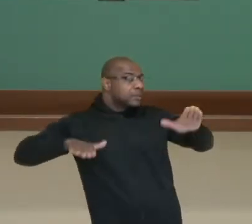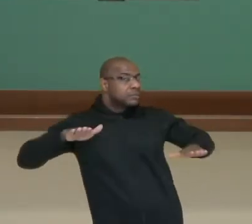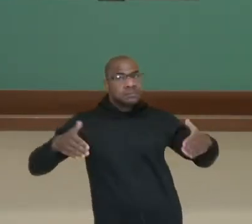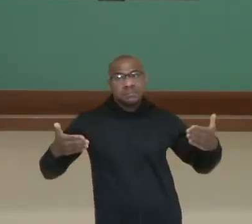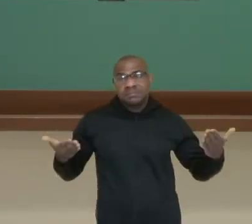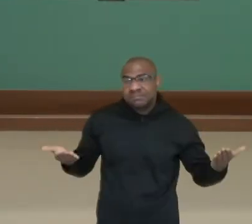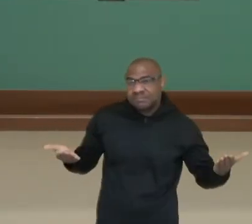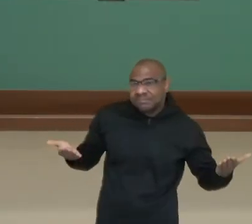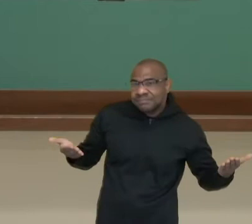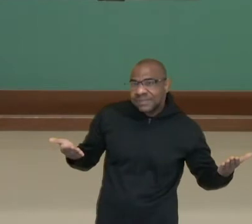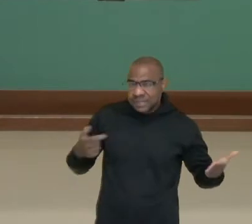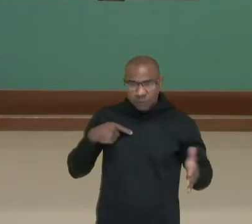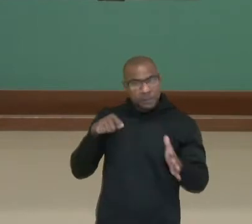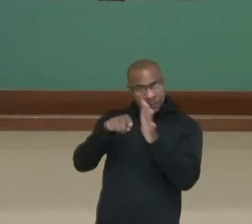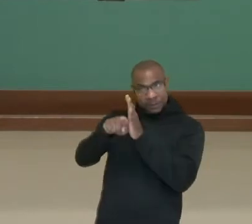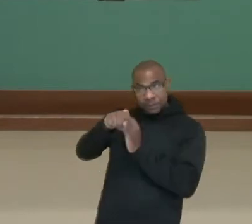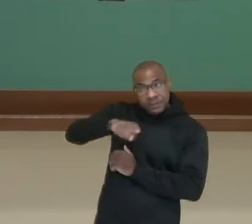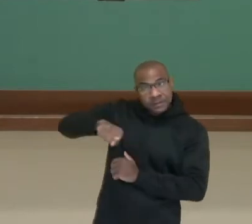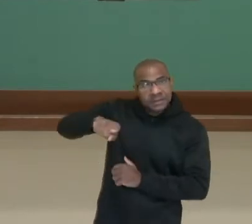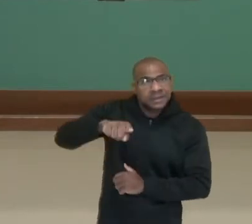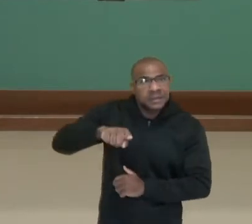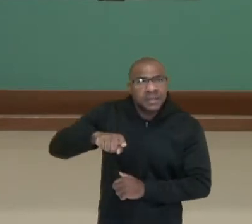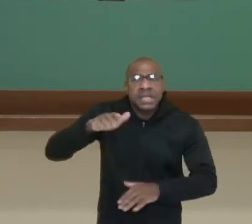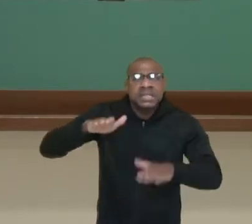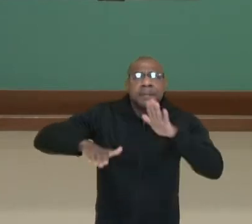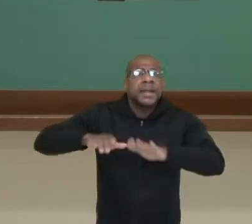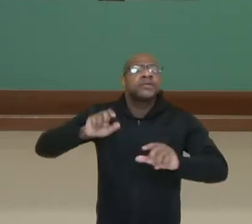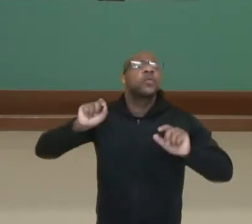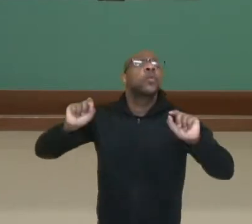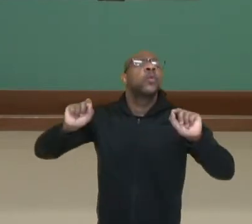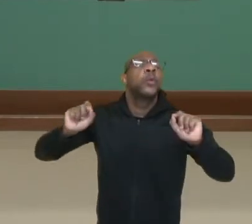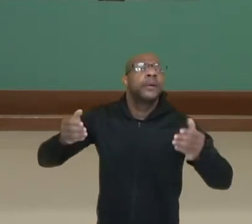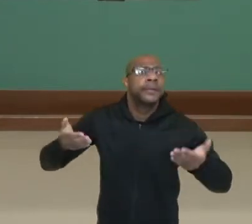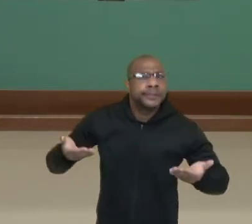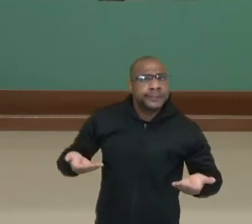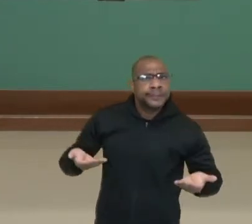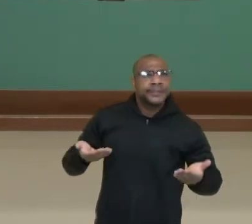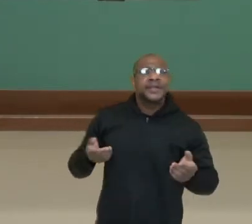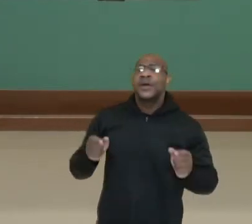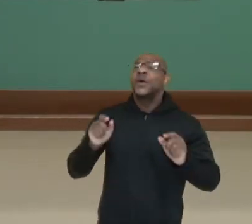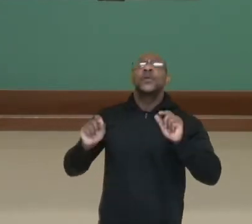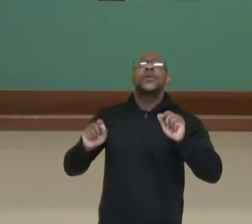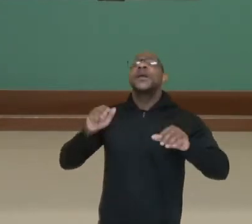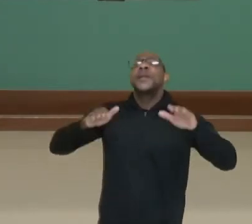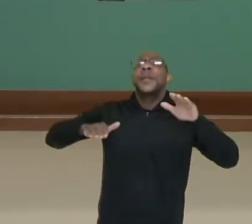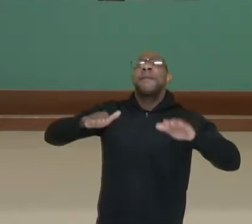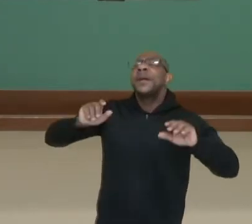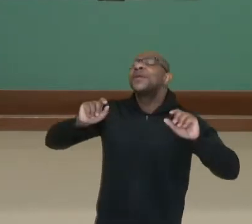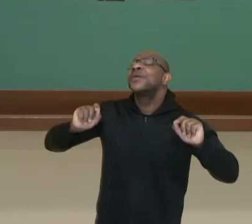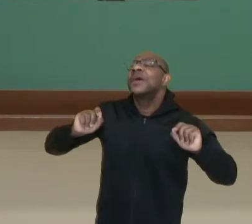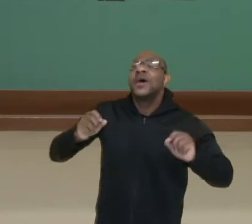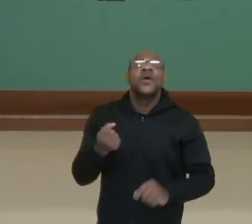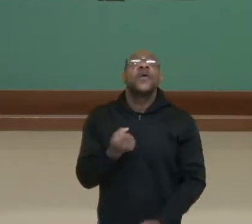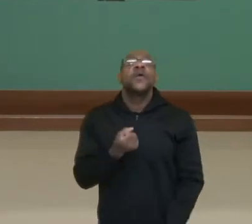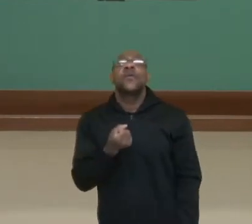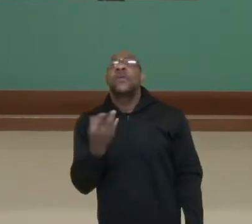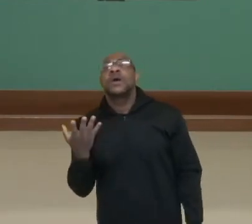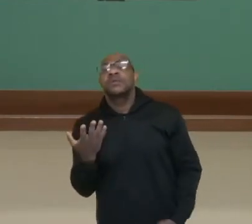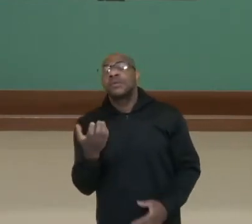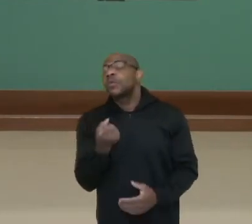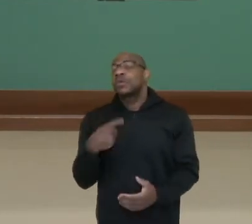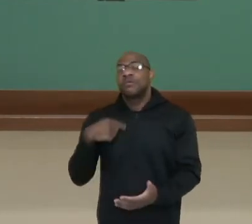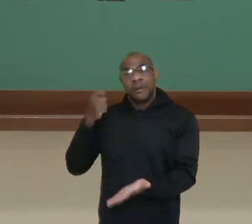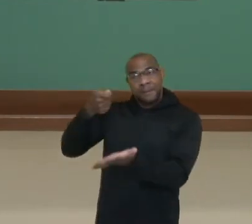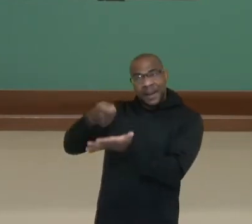depende. E eu vou te perguntar, depende do quê? Do que depende o quanto eu vou pagar